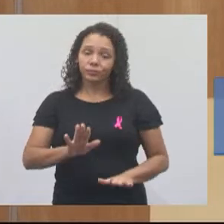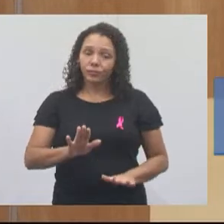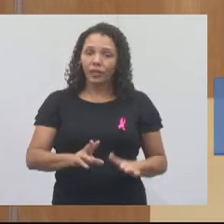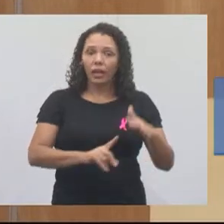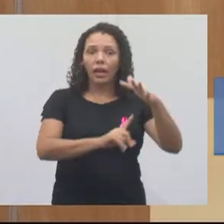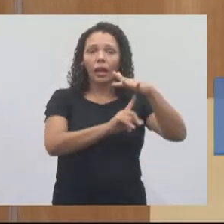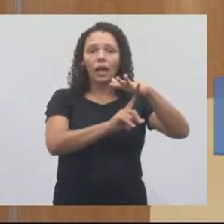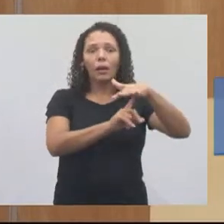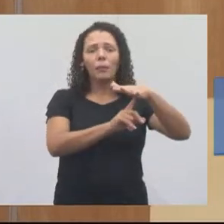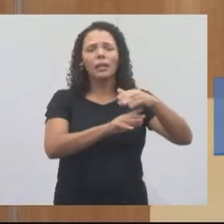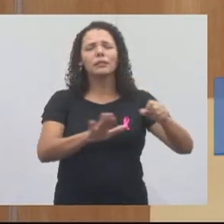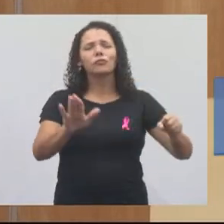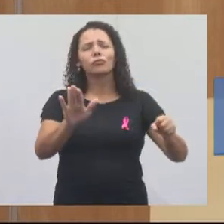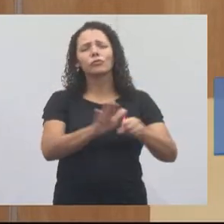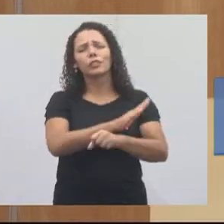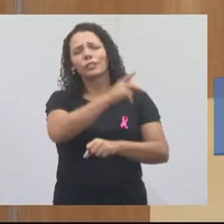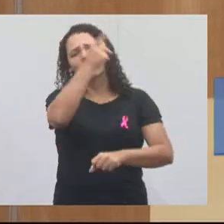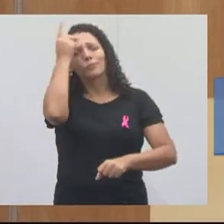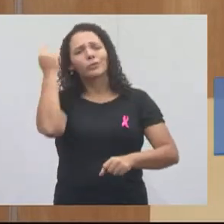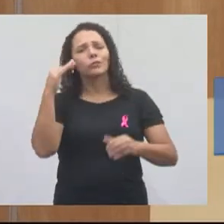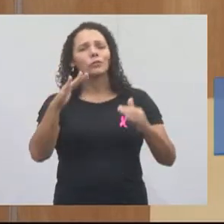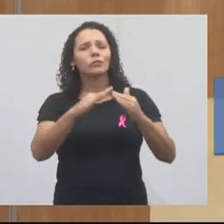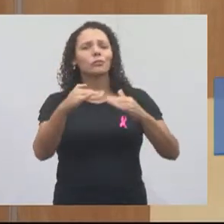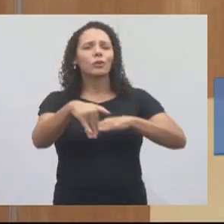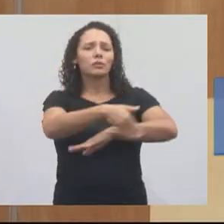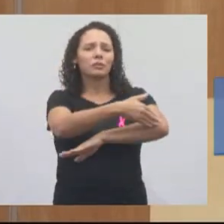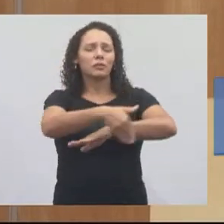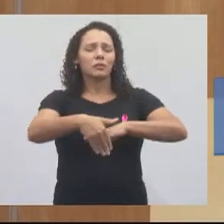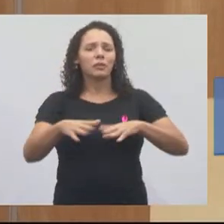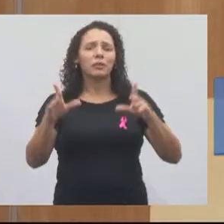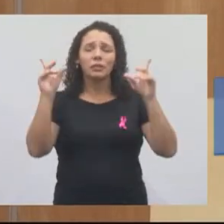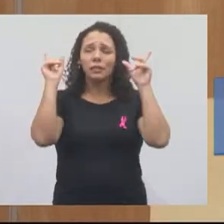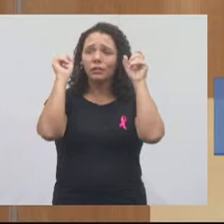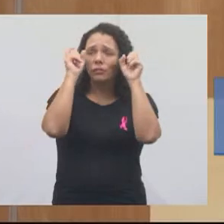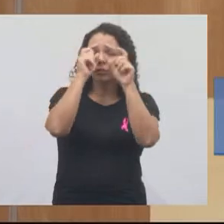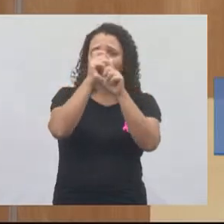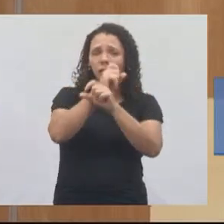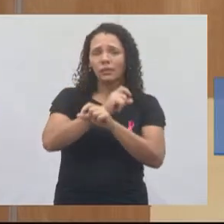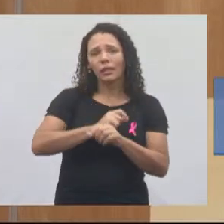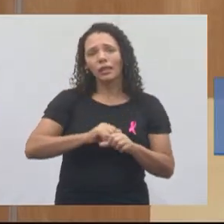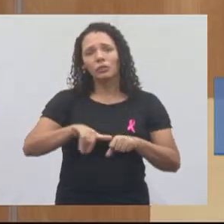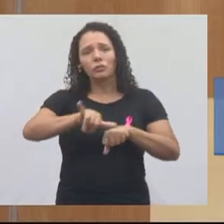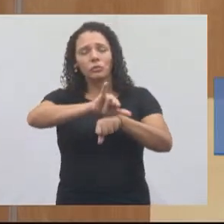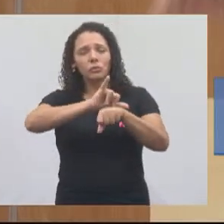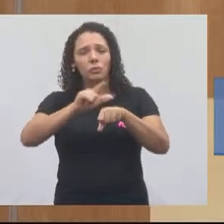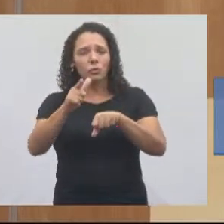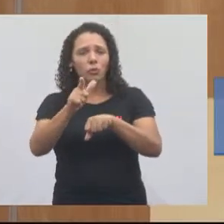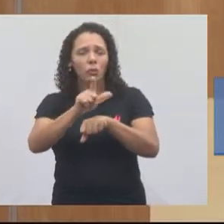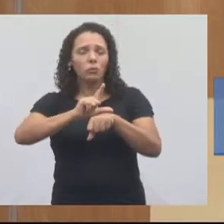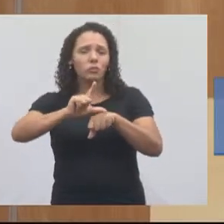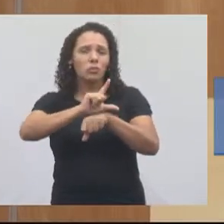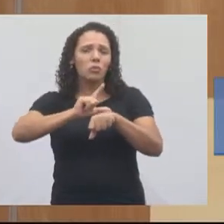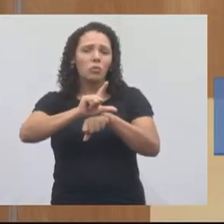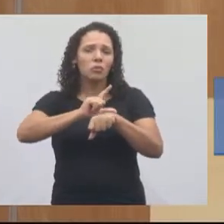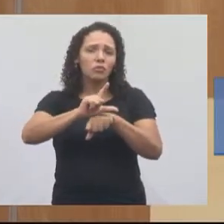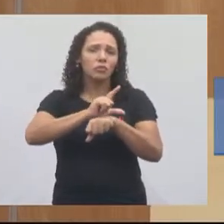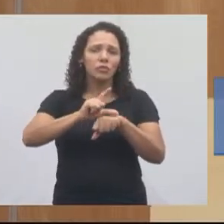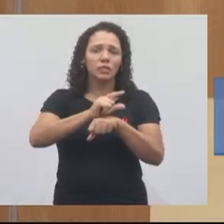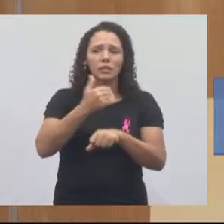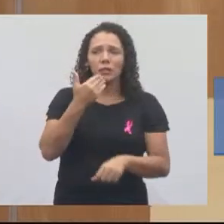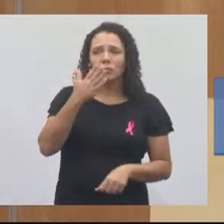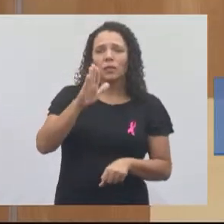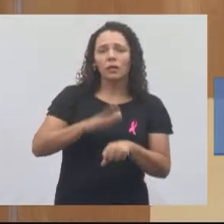E é uma dificuldade. É uma dificuldade que os comerciantes do centro estão tendo para ter mais fiscalização,